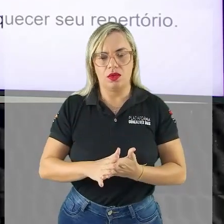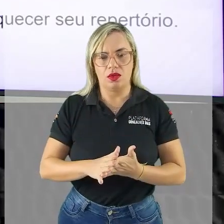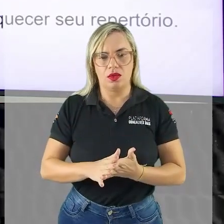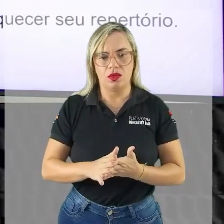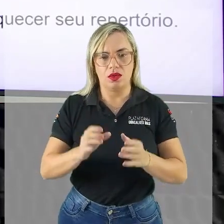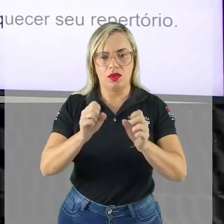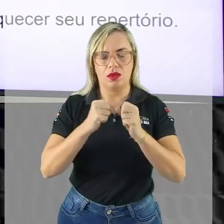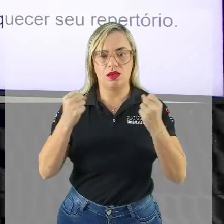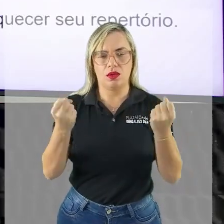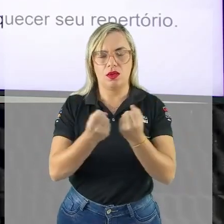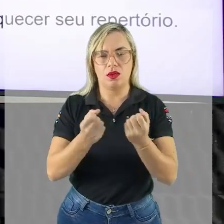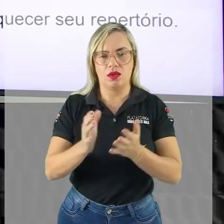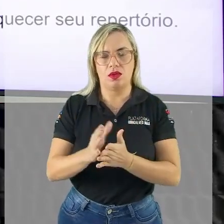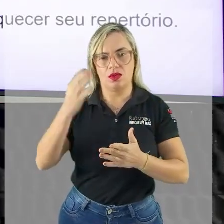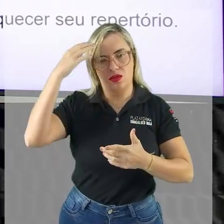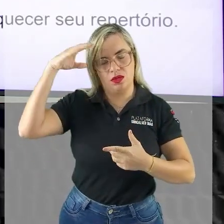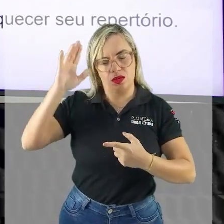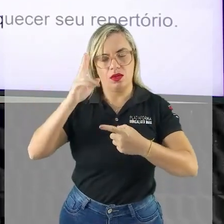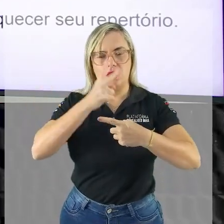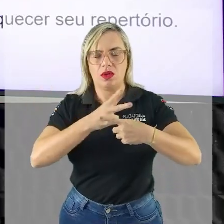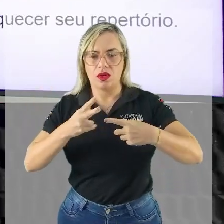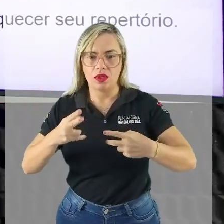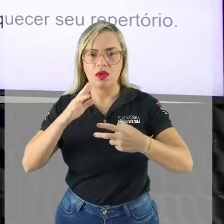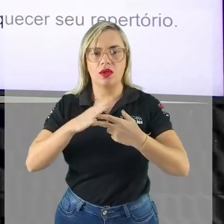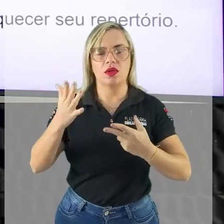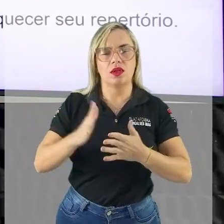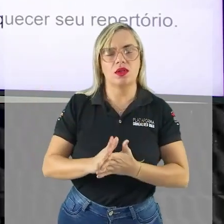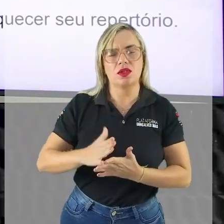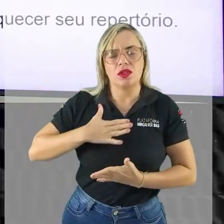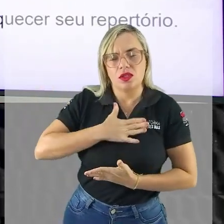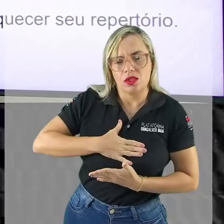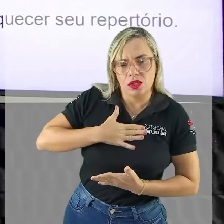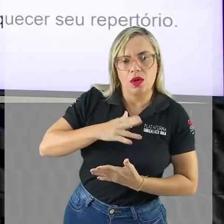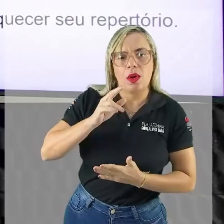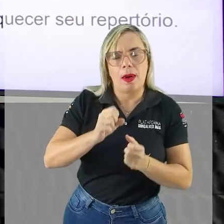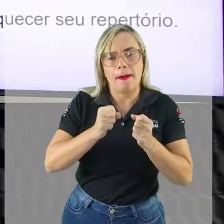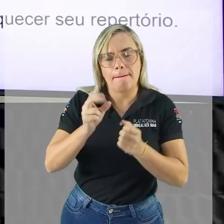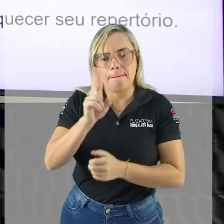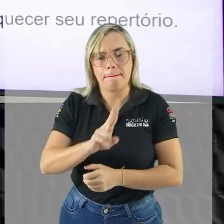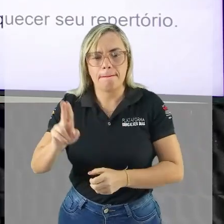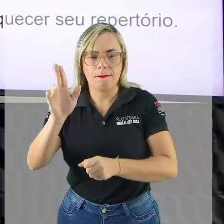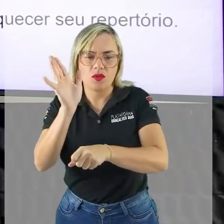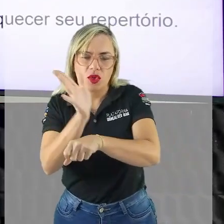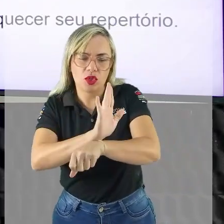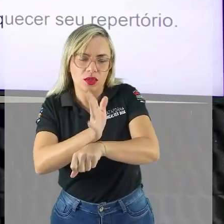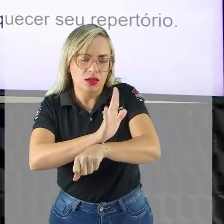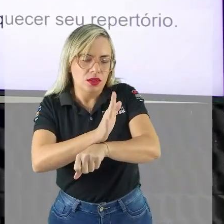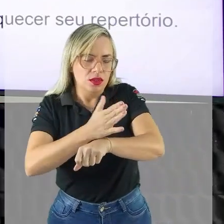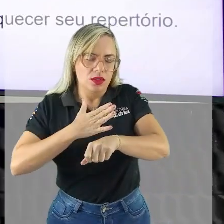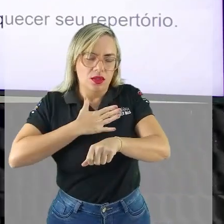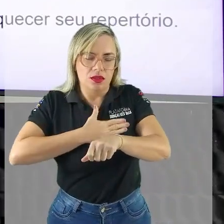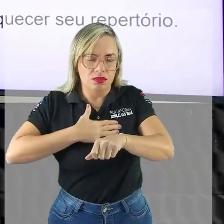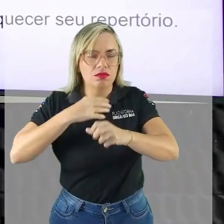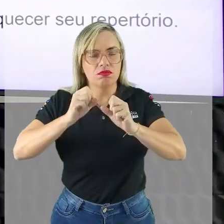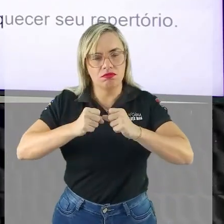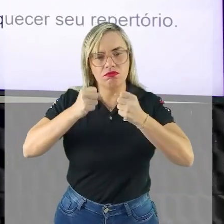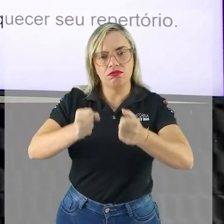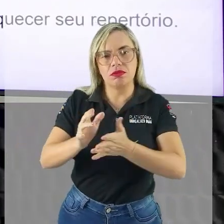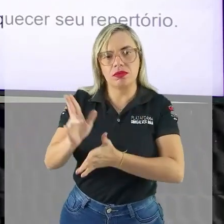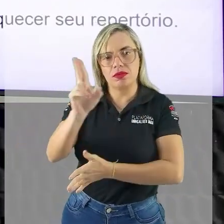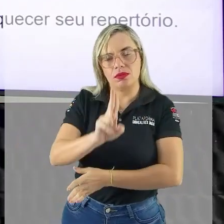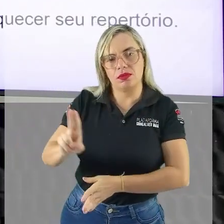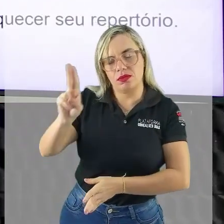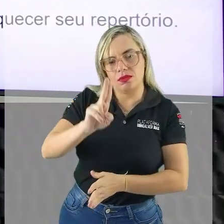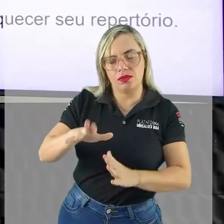Sabe aquela série que você tanto gosta? Você pode utilizar. Sabe aquele filme que te marcou? você pode